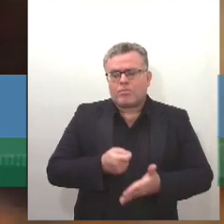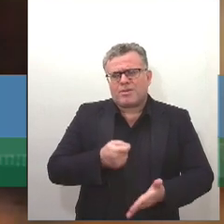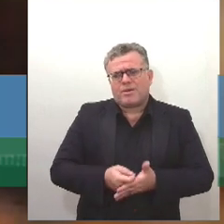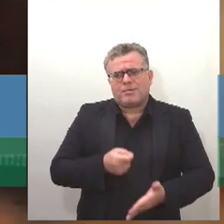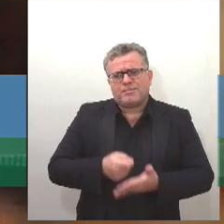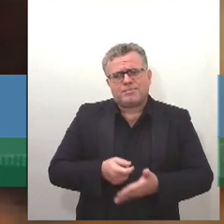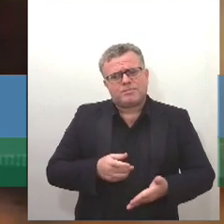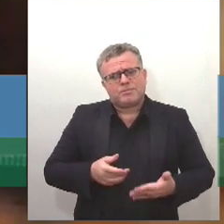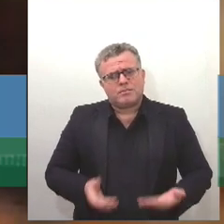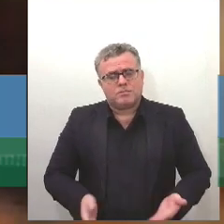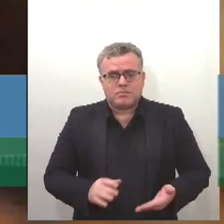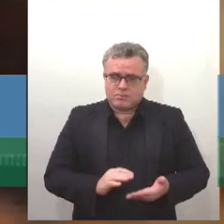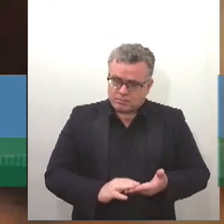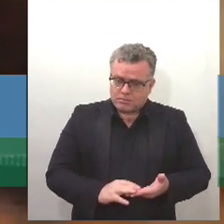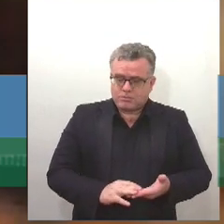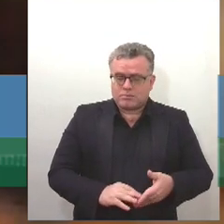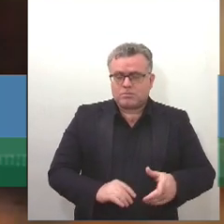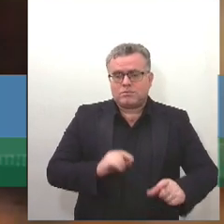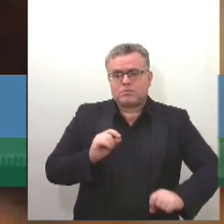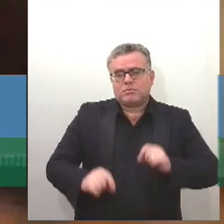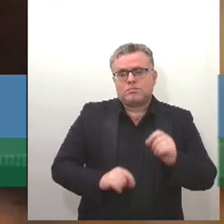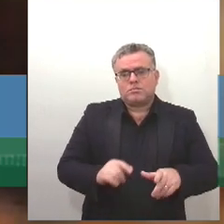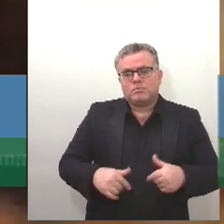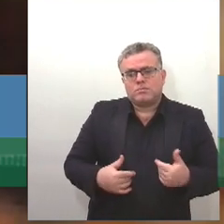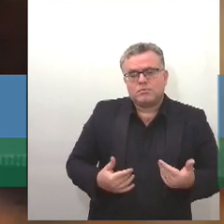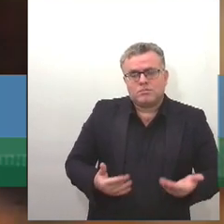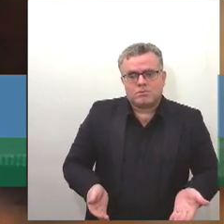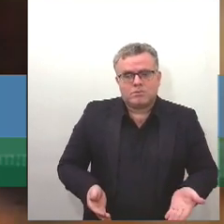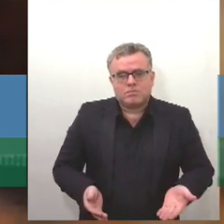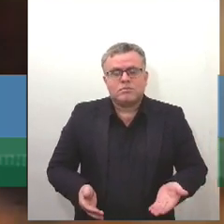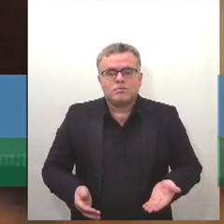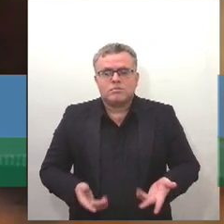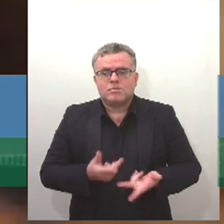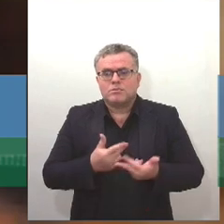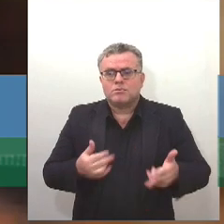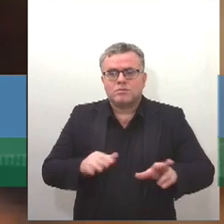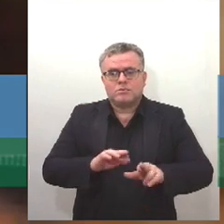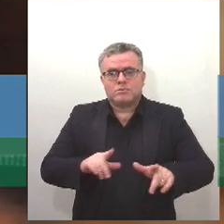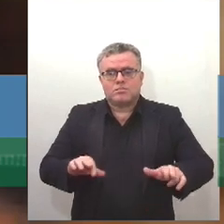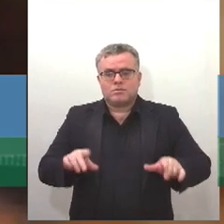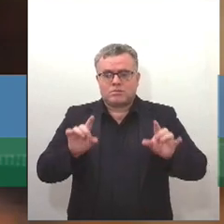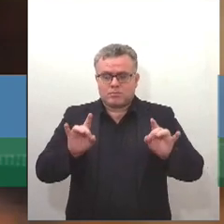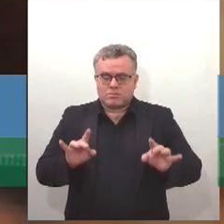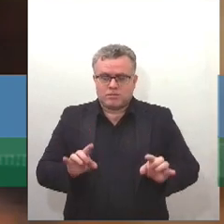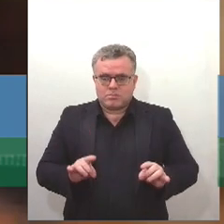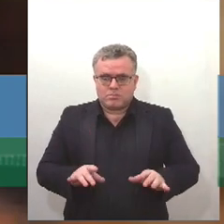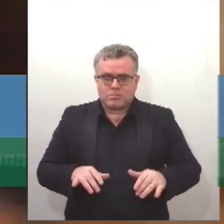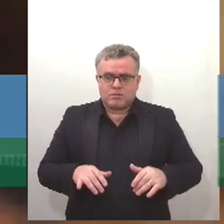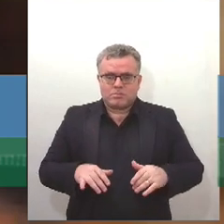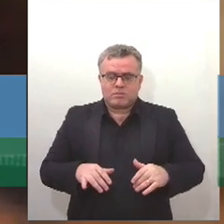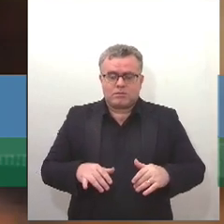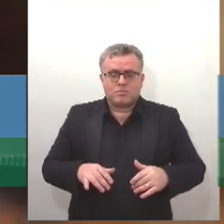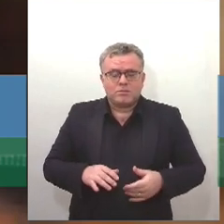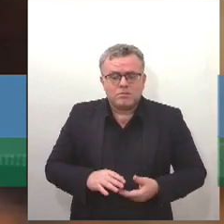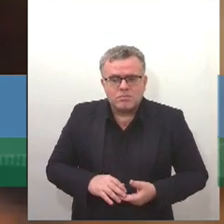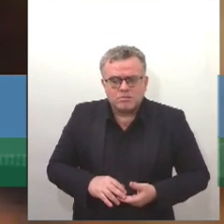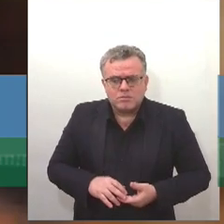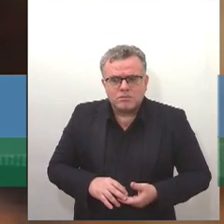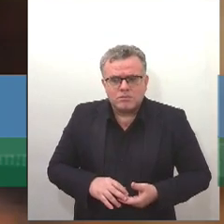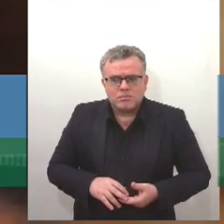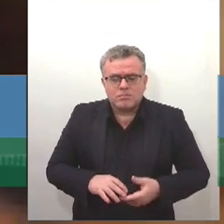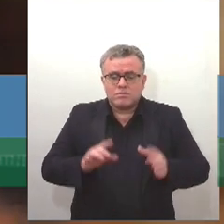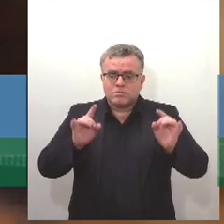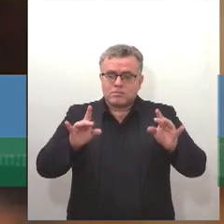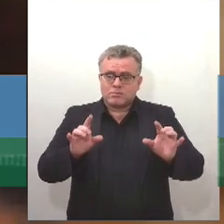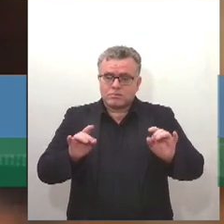a a reforma tributária a ter tantos casos especiais atender a tantas necessidades específicas que